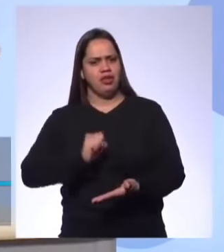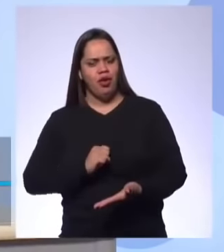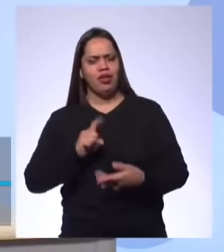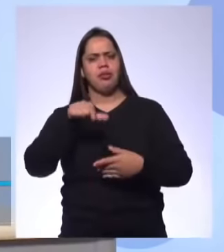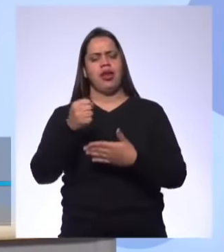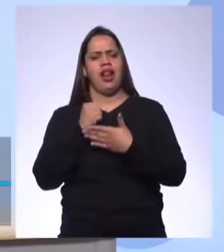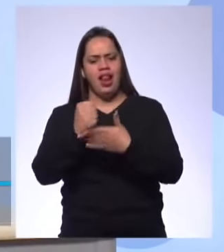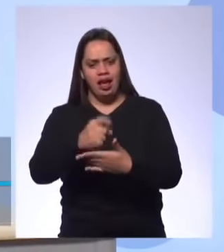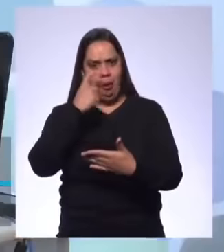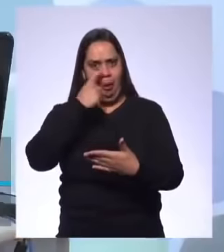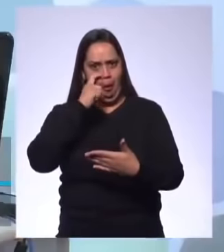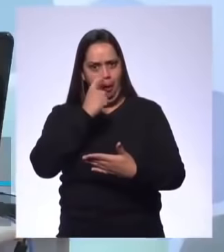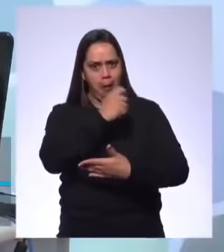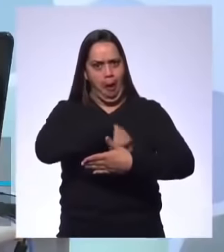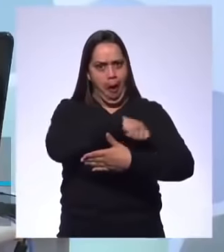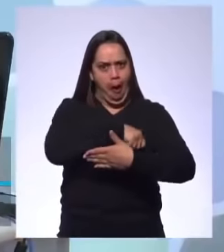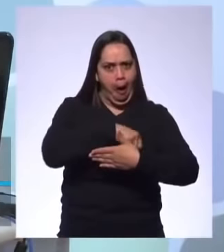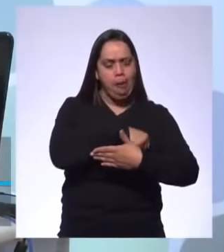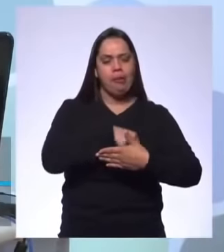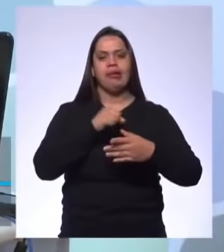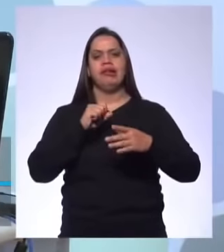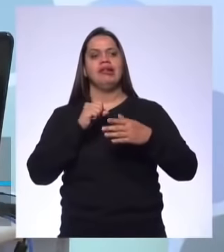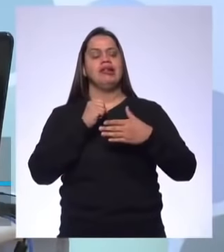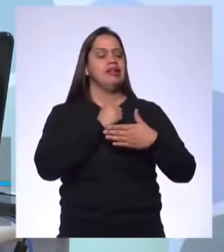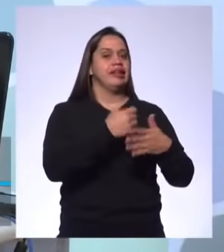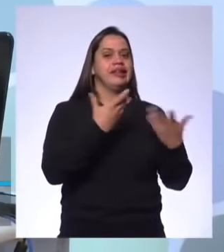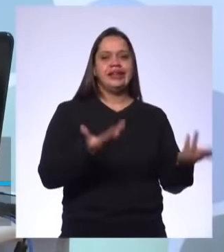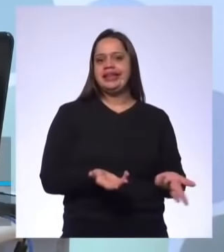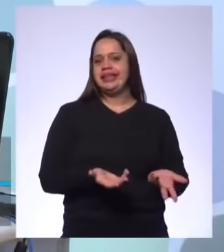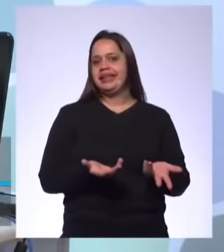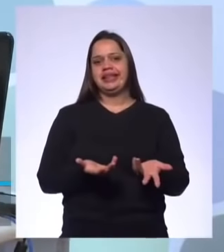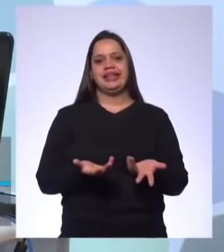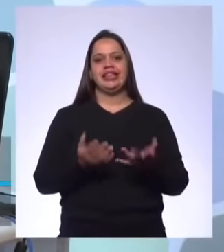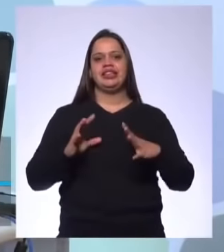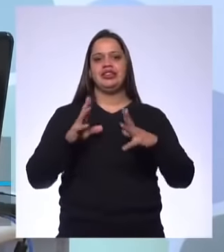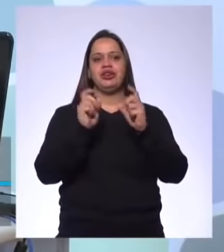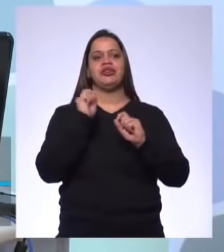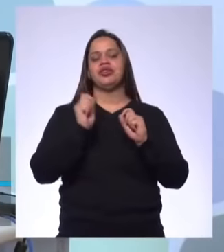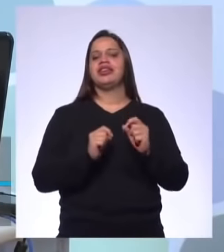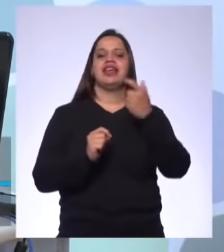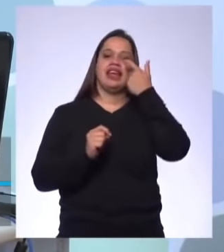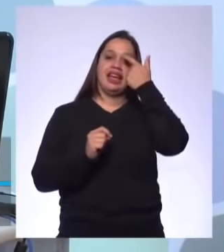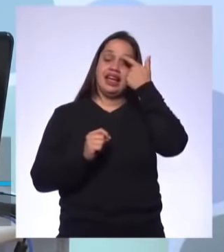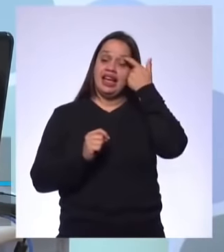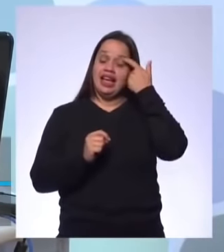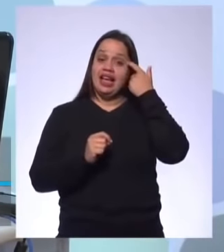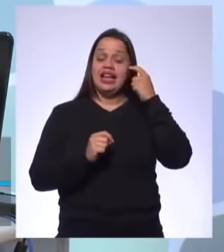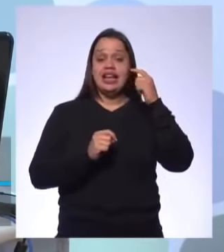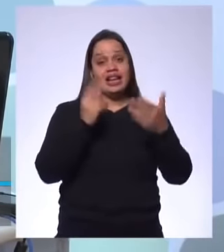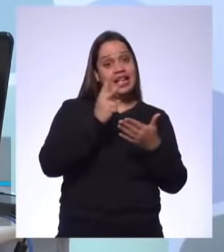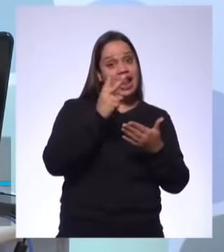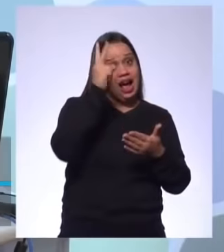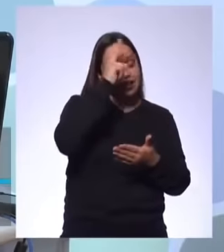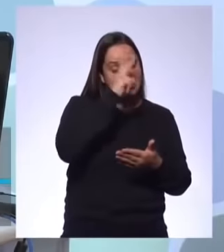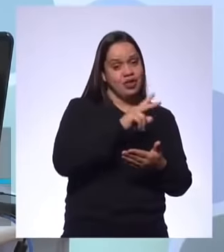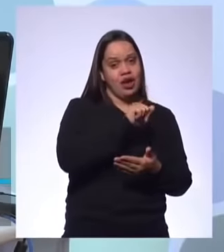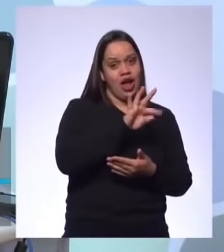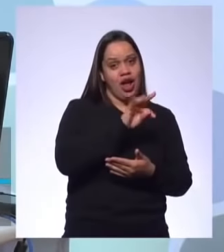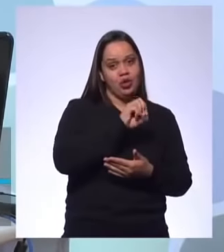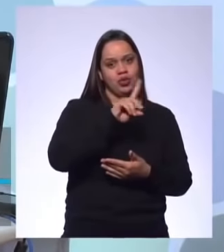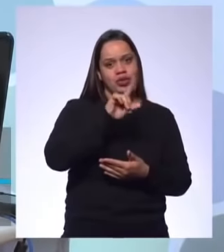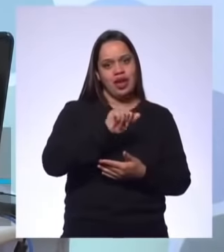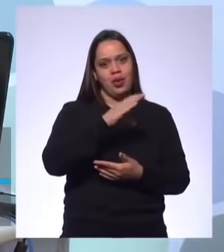quanta coisa aconteceu E na no vida da final todo Branquinha. mundo acabou ficando por conta de um dinheiro, né? Que rolou ali no Alto da Compadecida. Ali É. rolou uma pérola que o